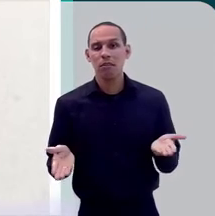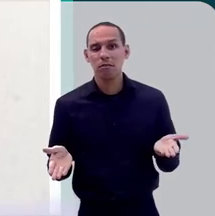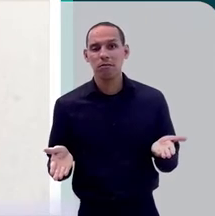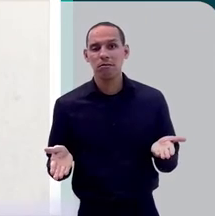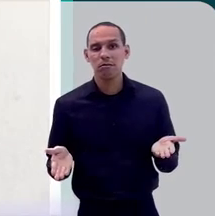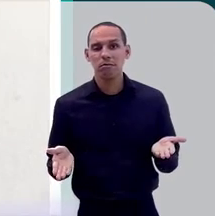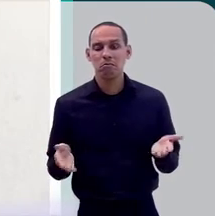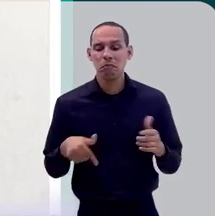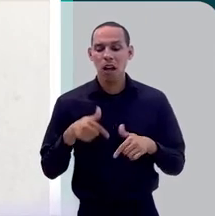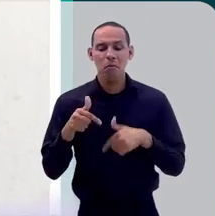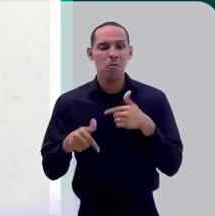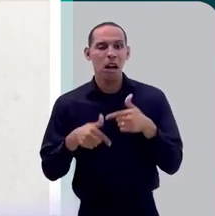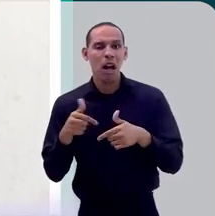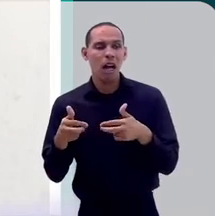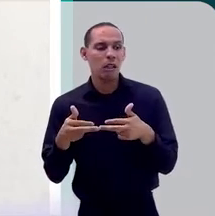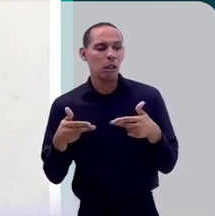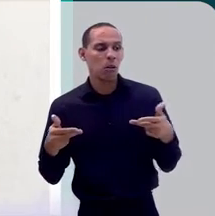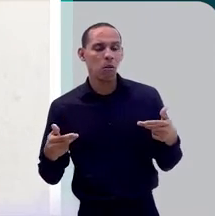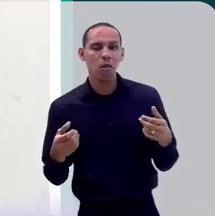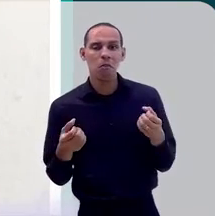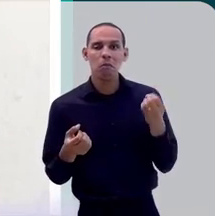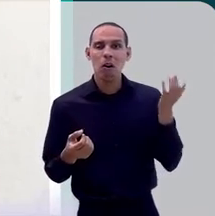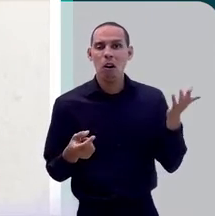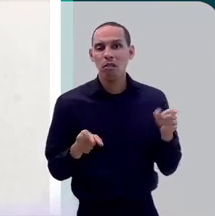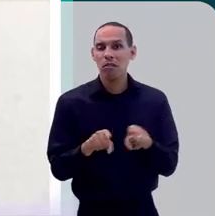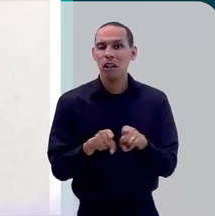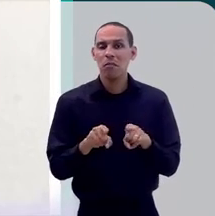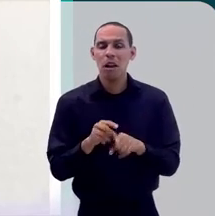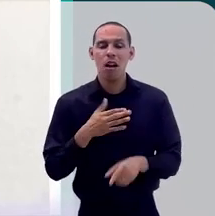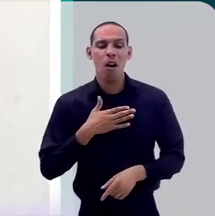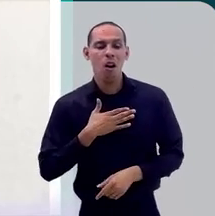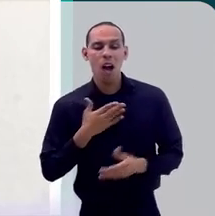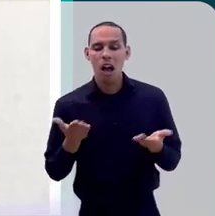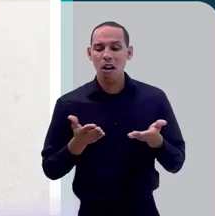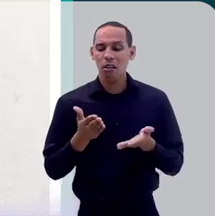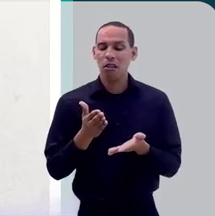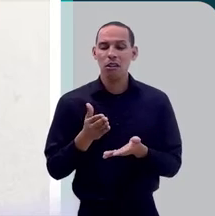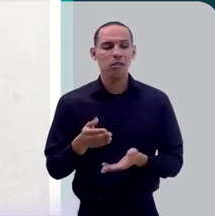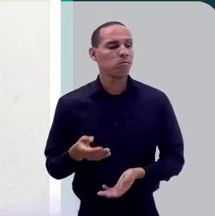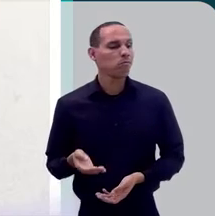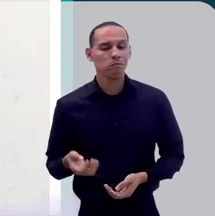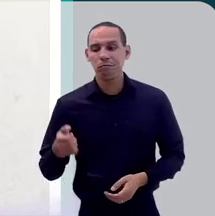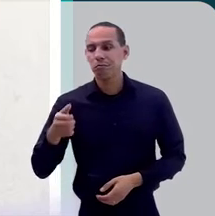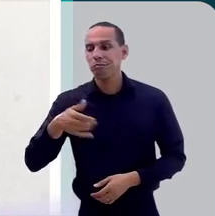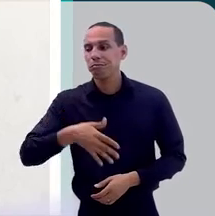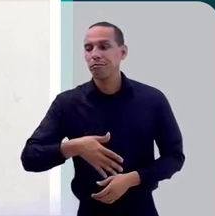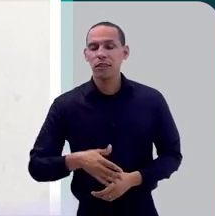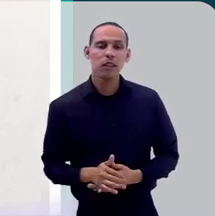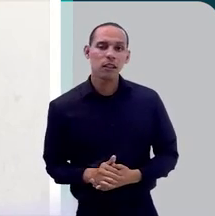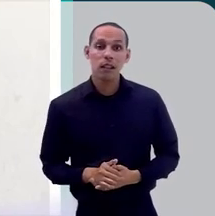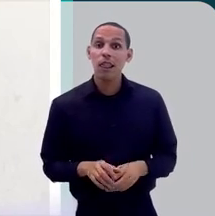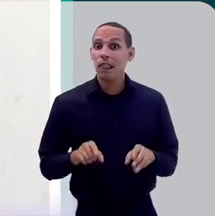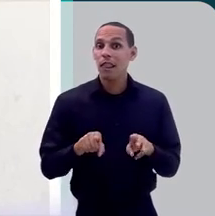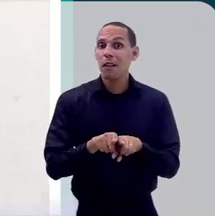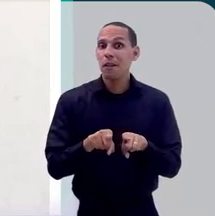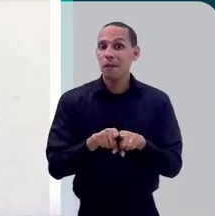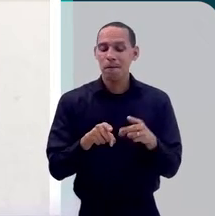pelo trabalho quanto pelas coisas fora do trabalho que normalmente gostava de fazer, que